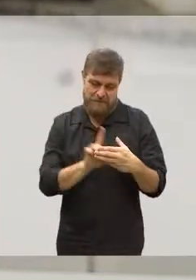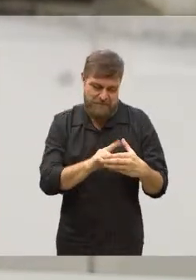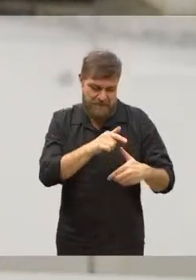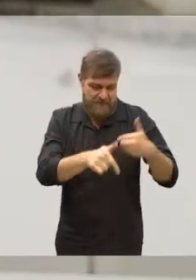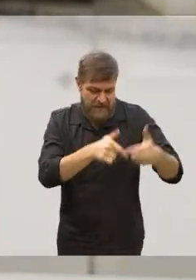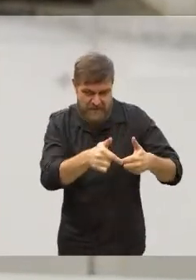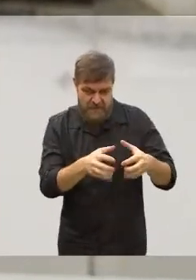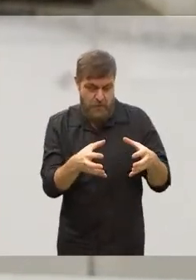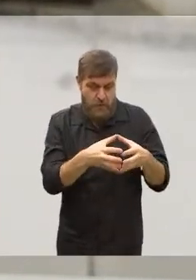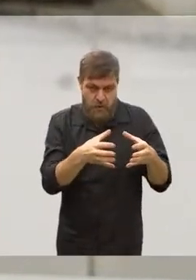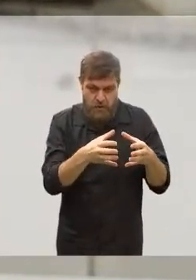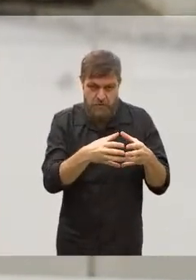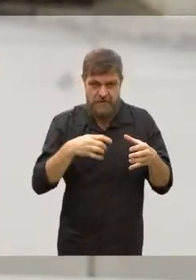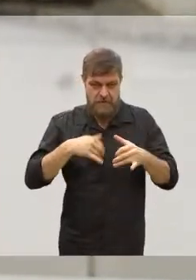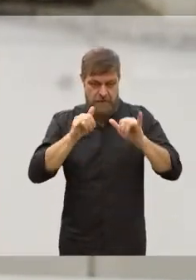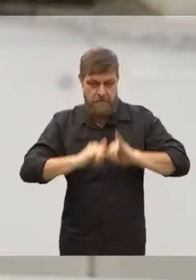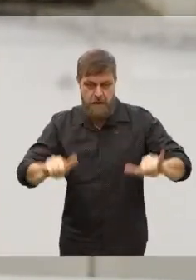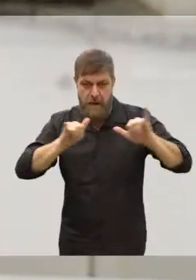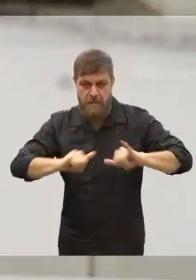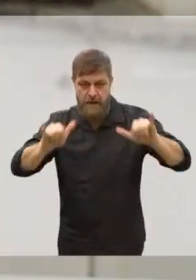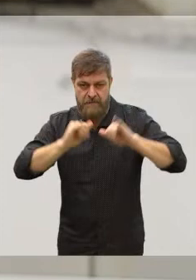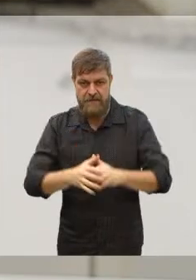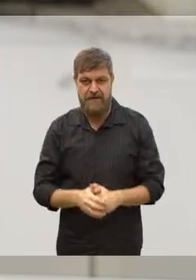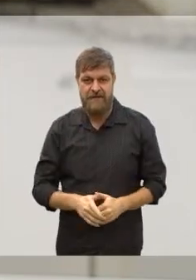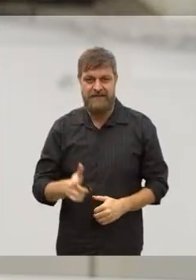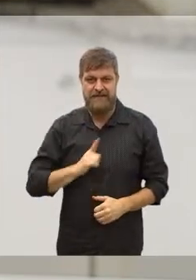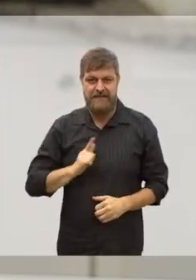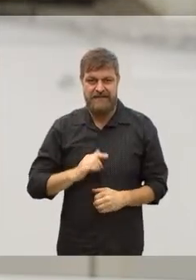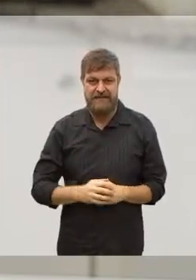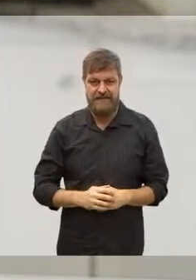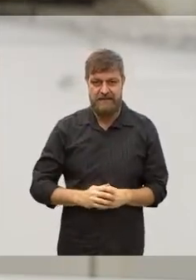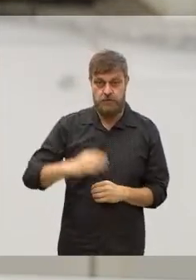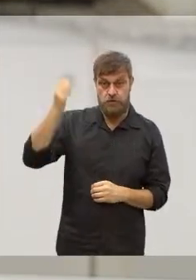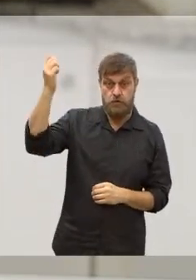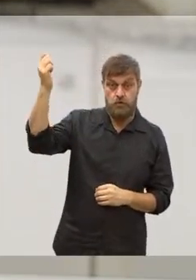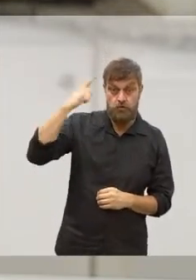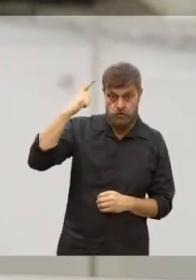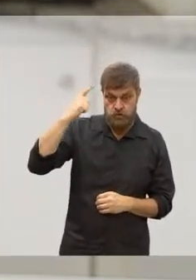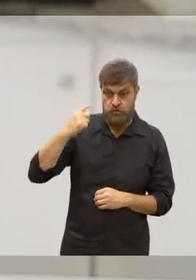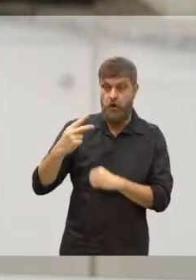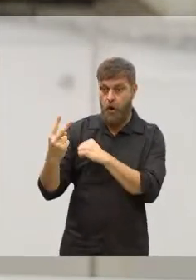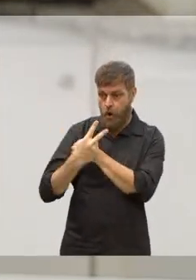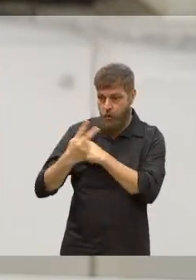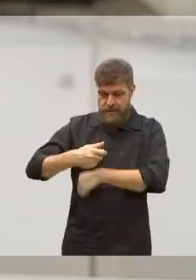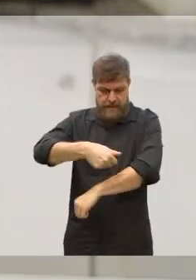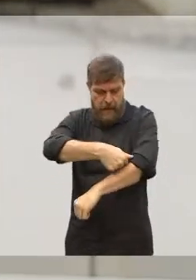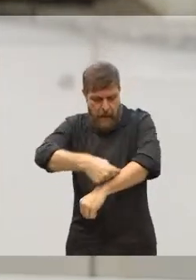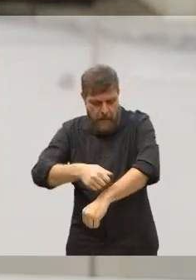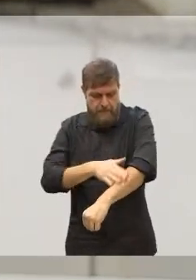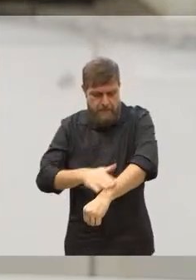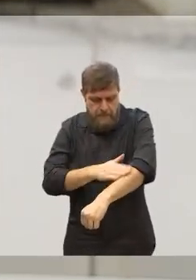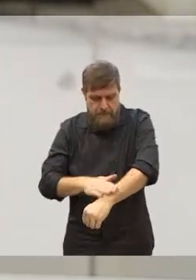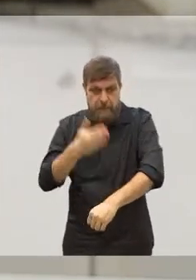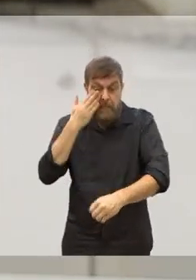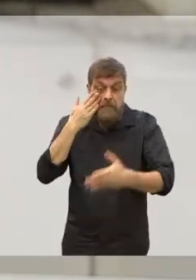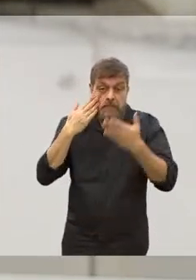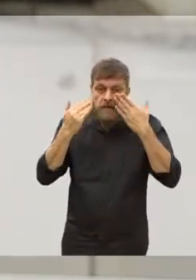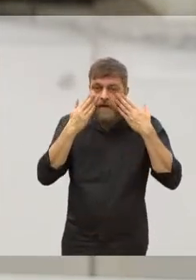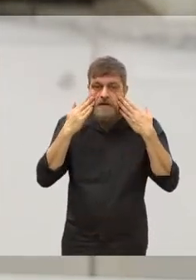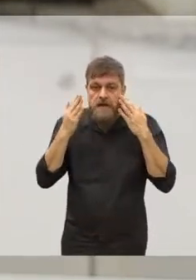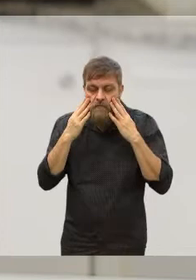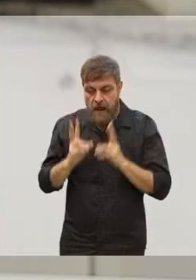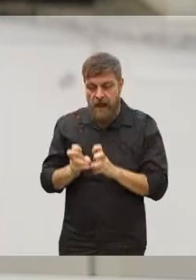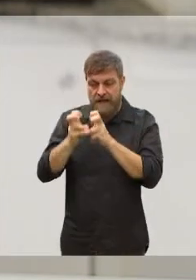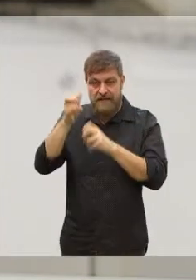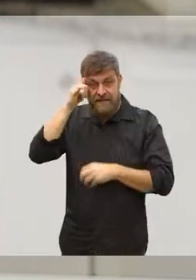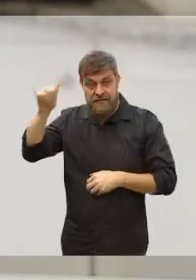nós fizemos muita propaganda da proteção da luz solar, do excesso, né? Para evitar câncer de pele.